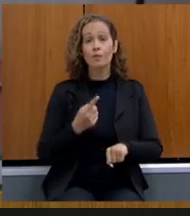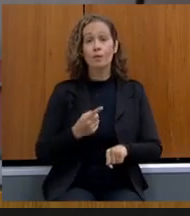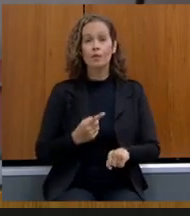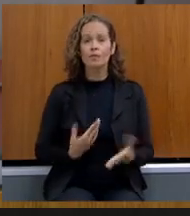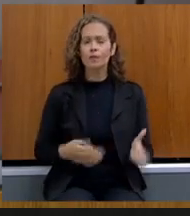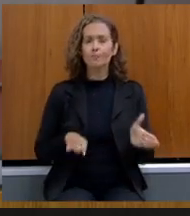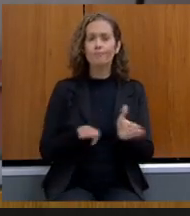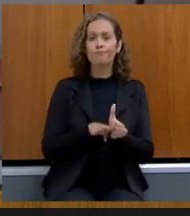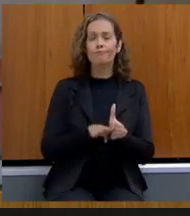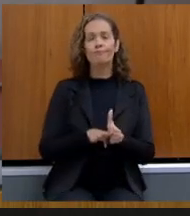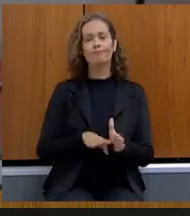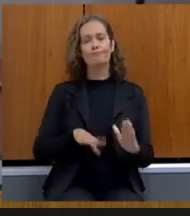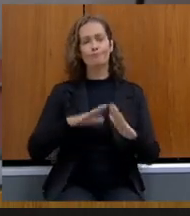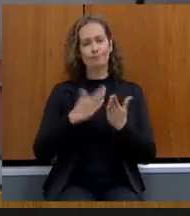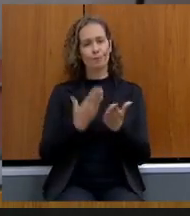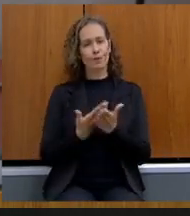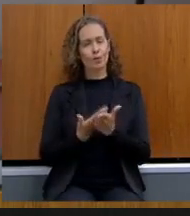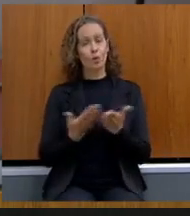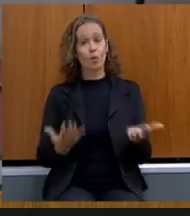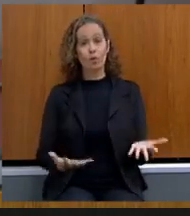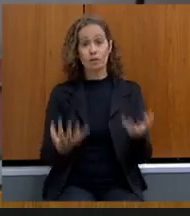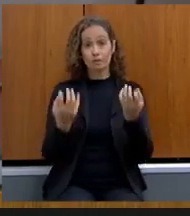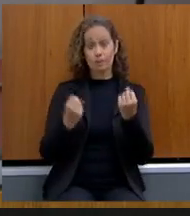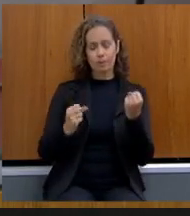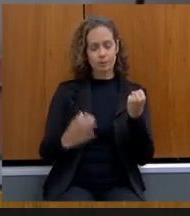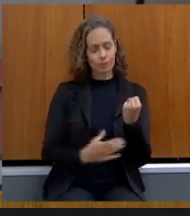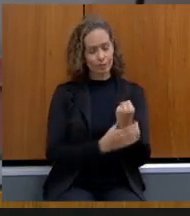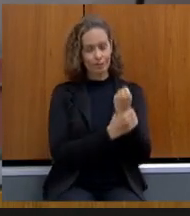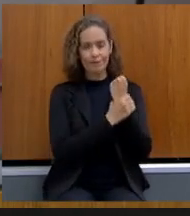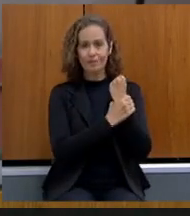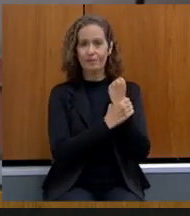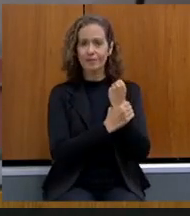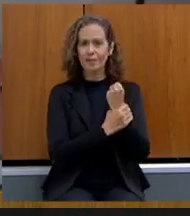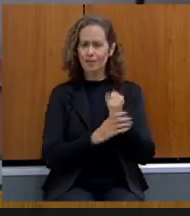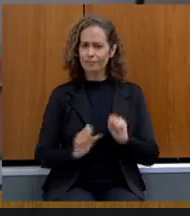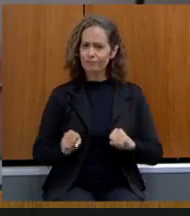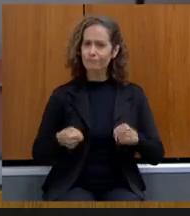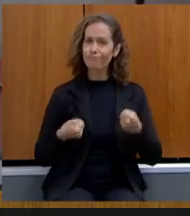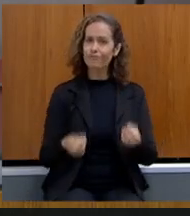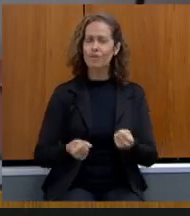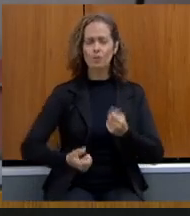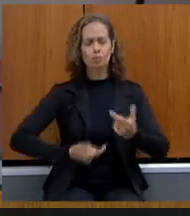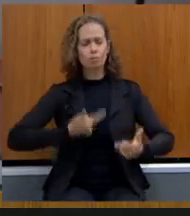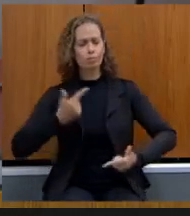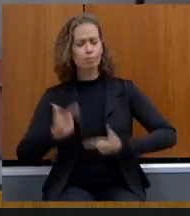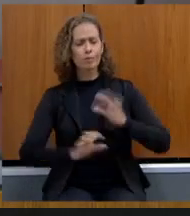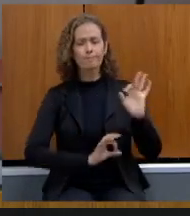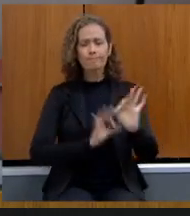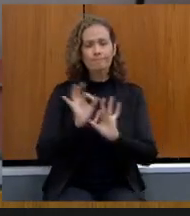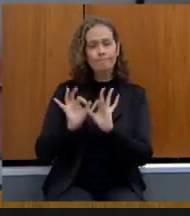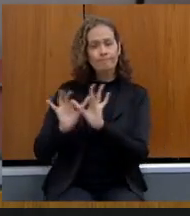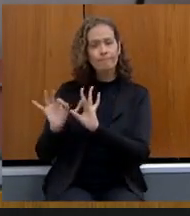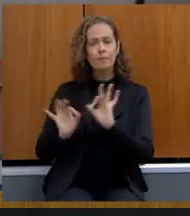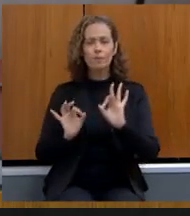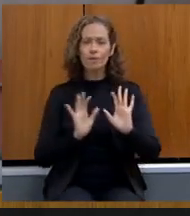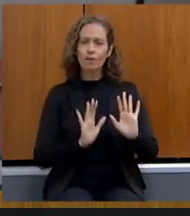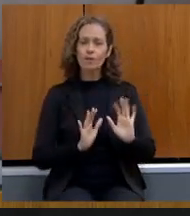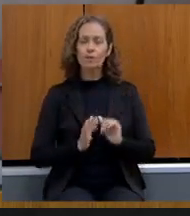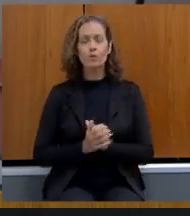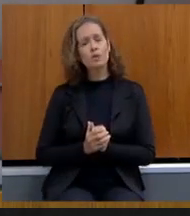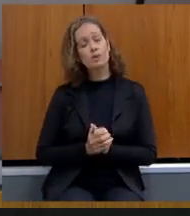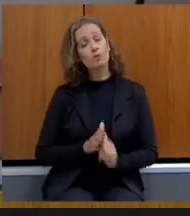né E que são recebidos com toda segurança e com o trabalho muito cuidadoso e já realizando